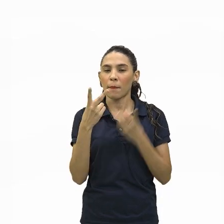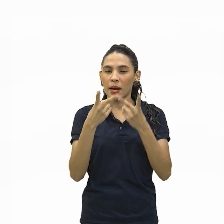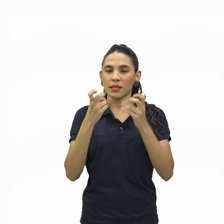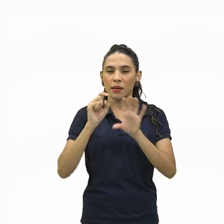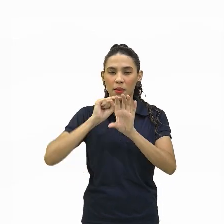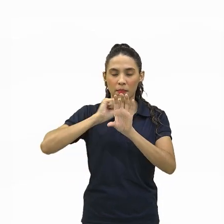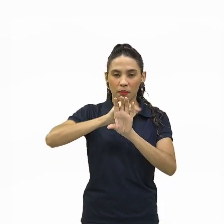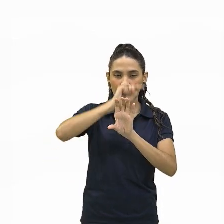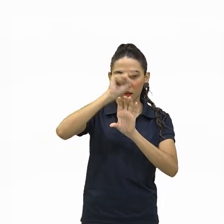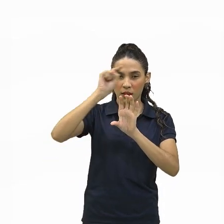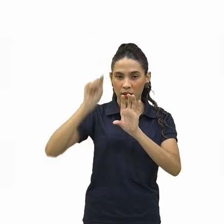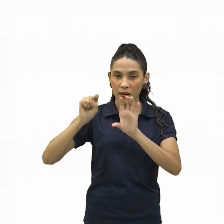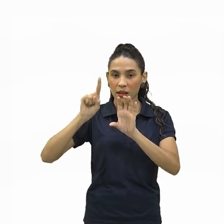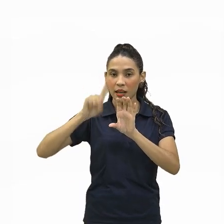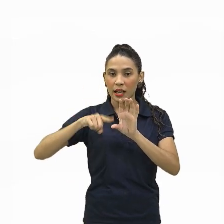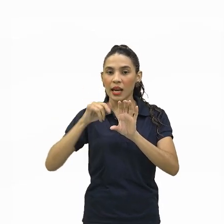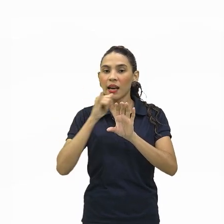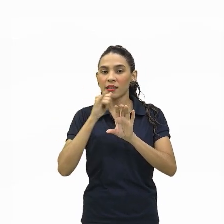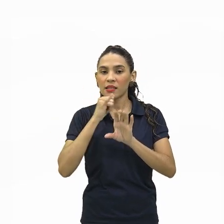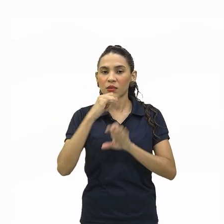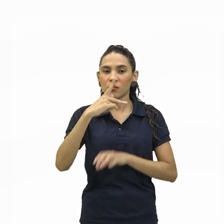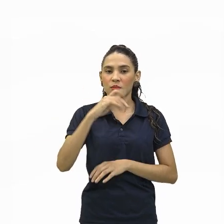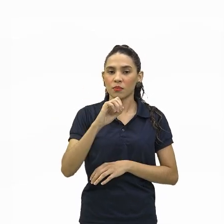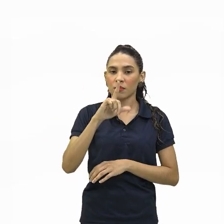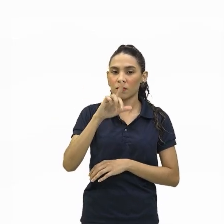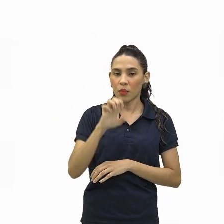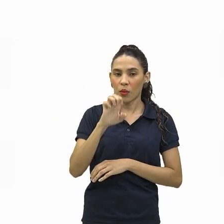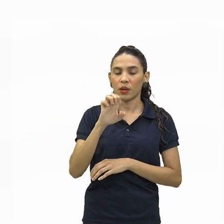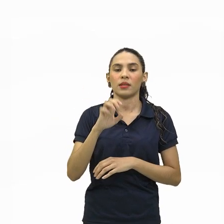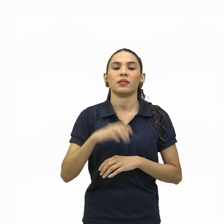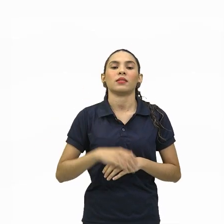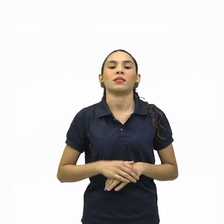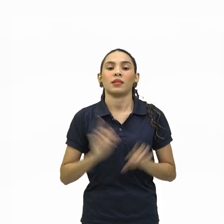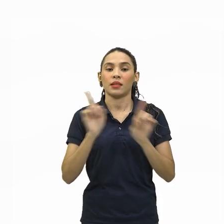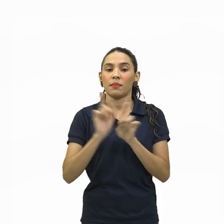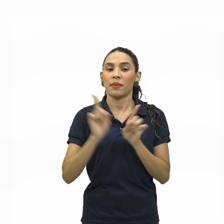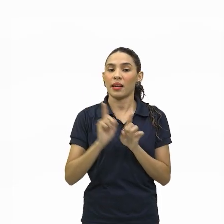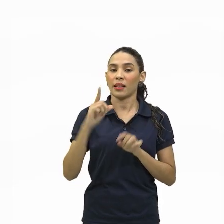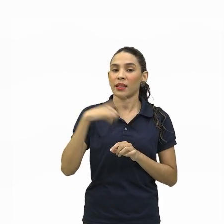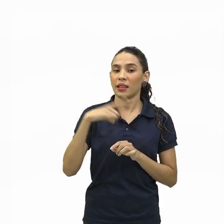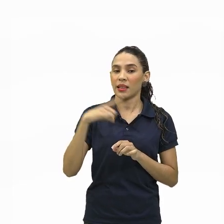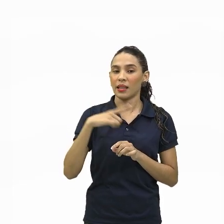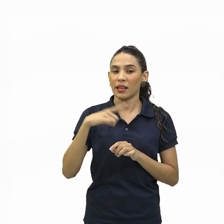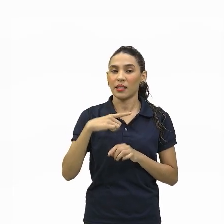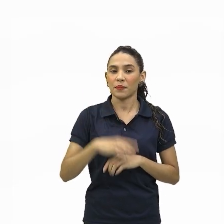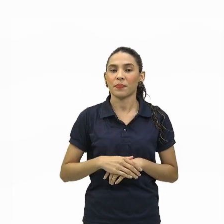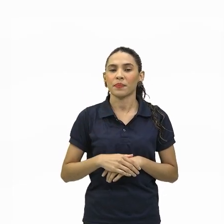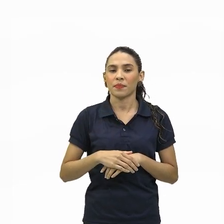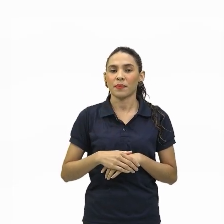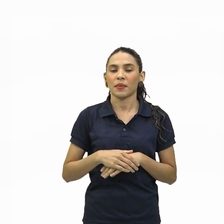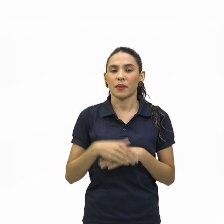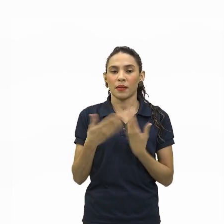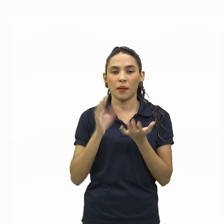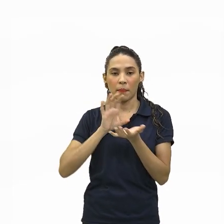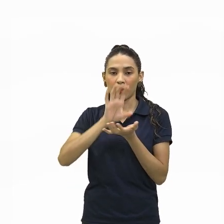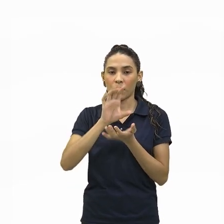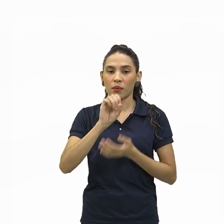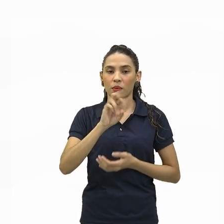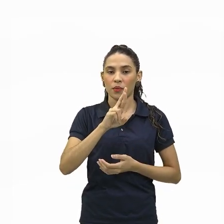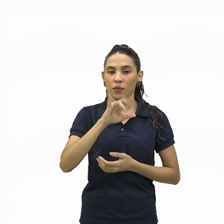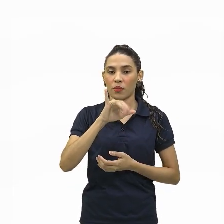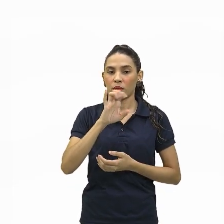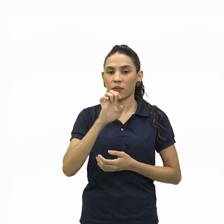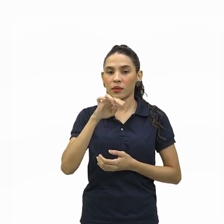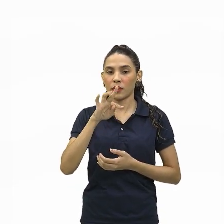né, são as polis gregas, e aqui você tem ali na parte da Grécia Oriental a